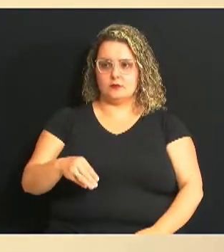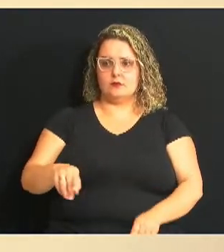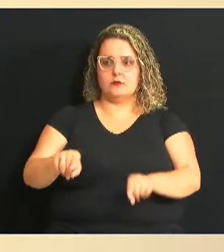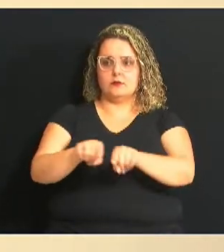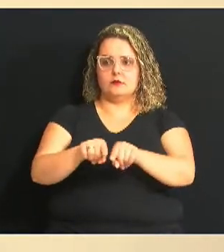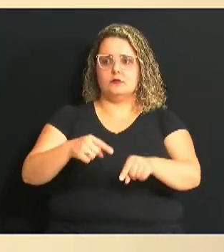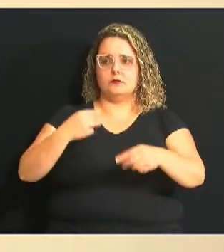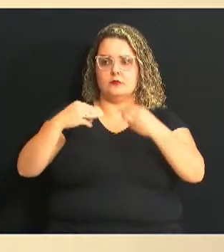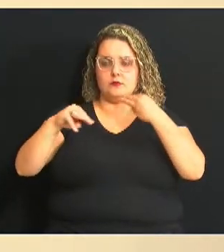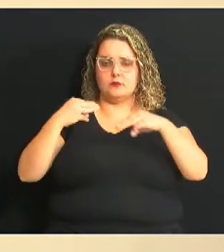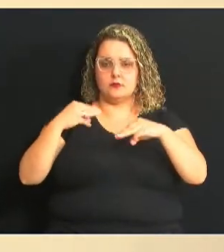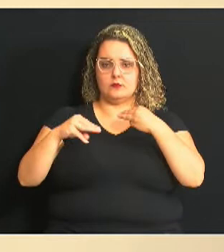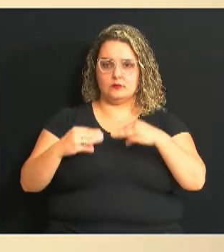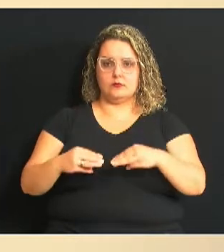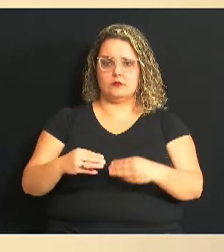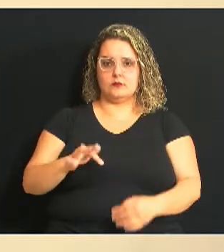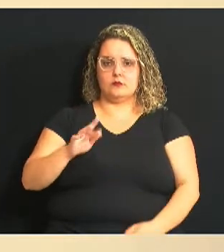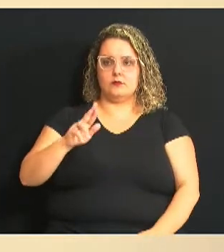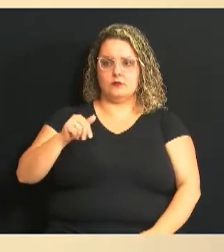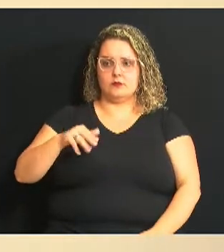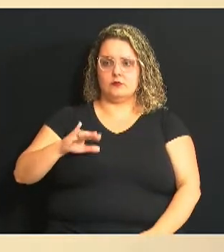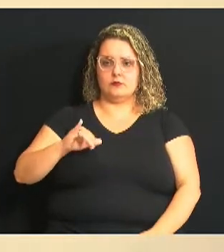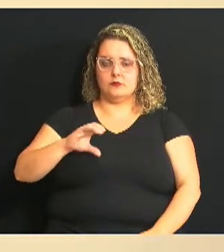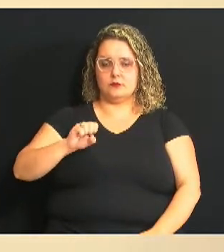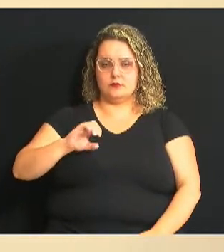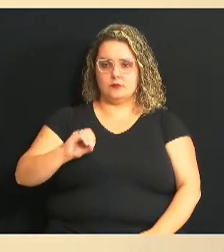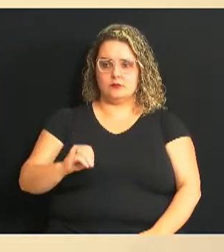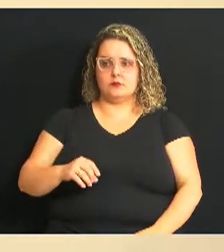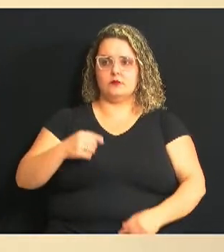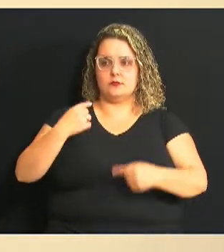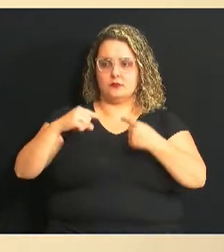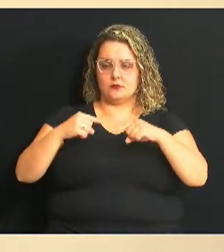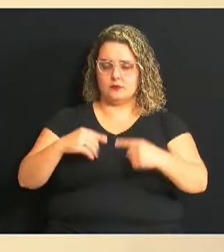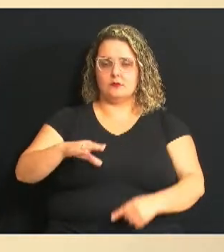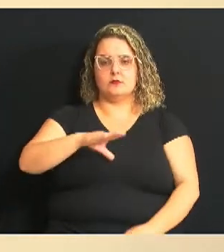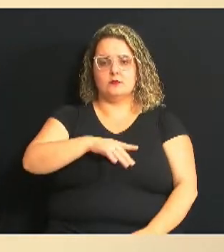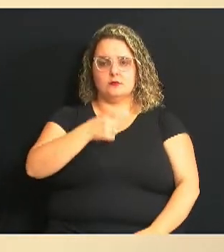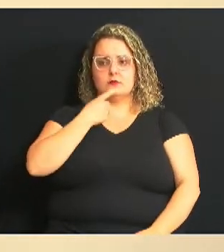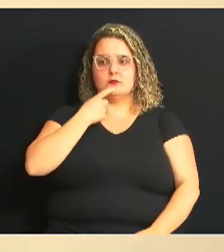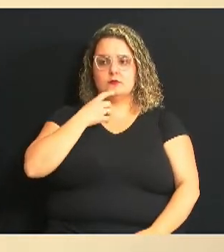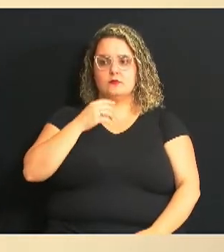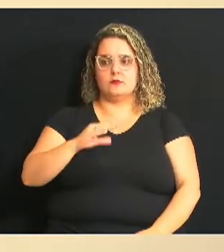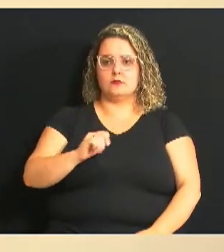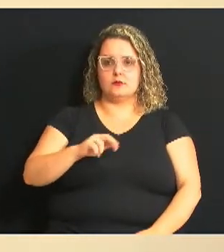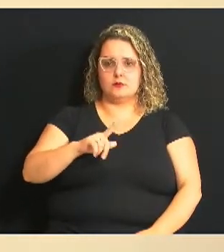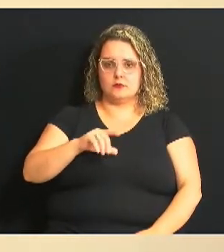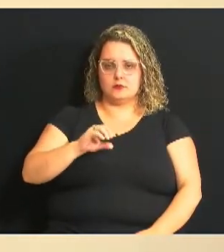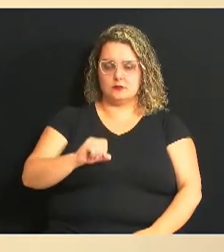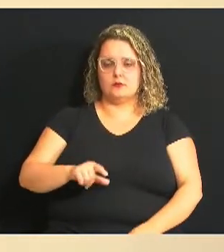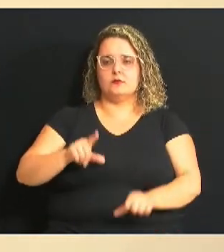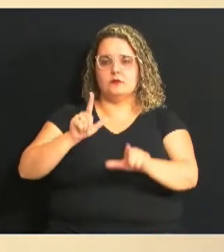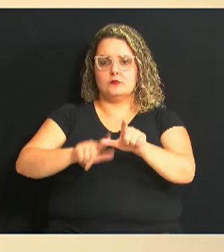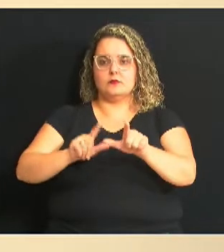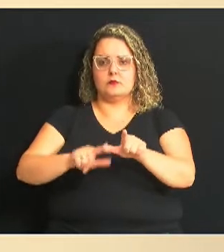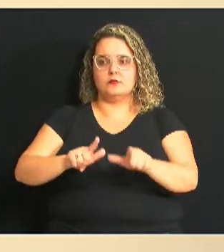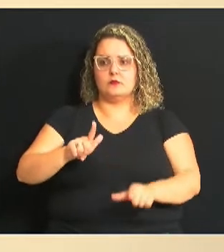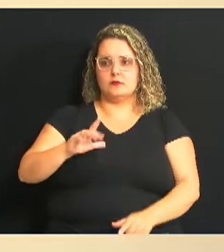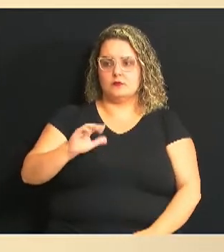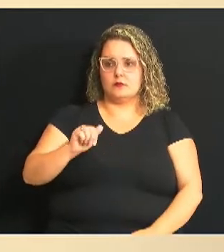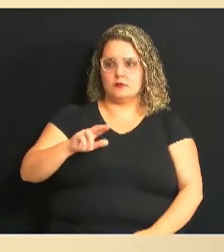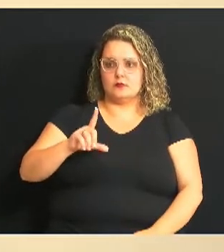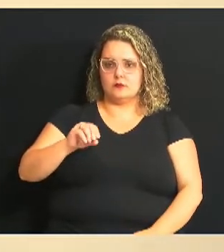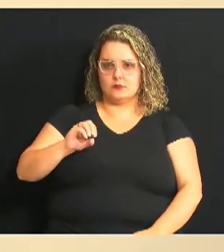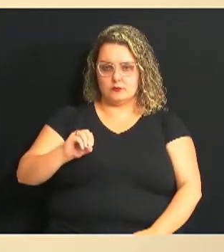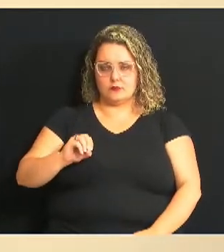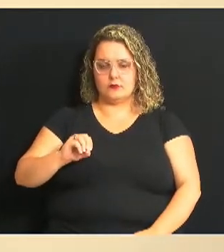de Francisco Manuel da Silva, e do Hino da cidade de Campinas, letra de Carlos Ferreira e música